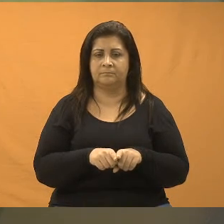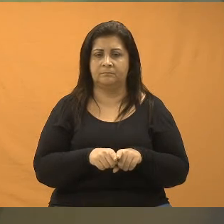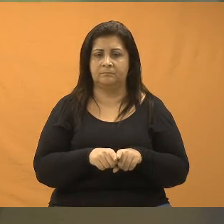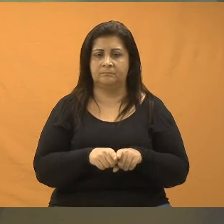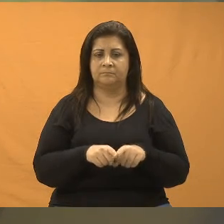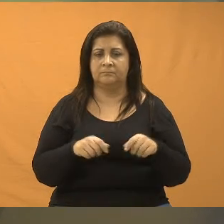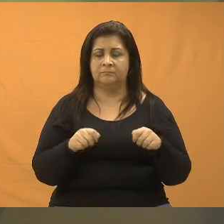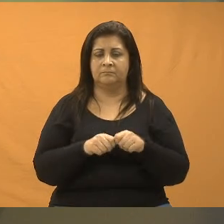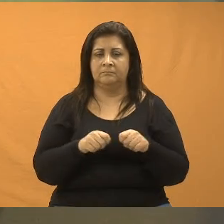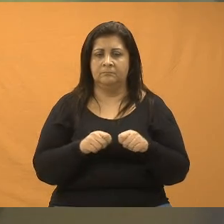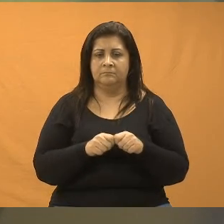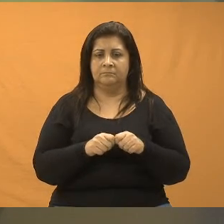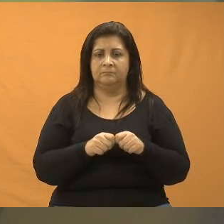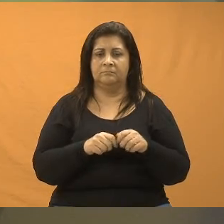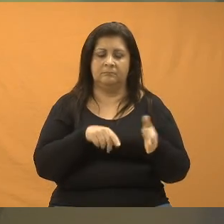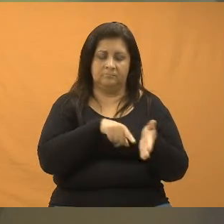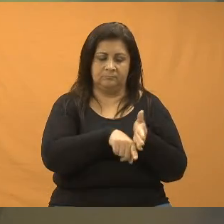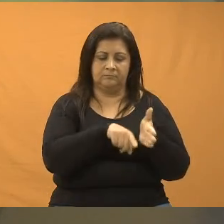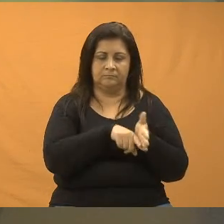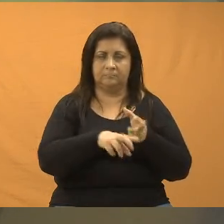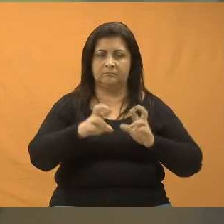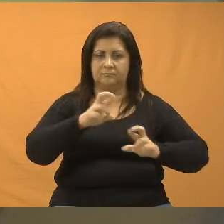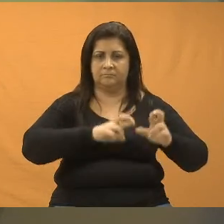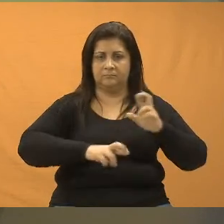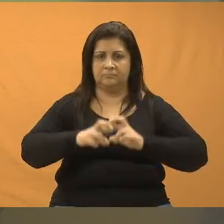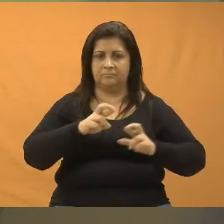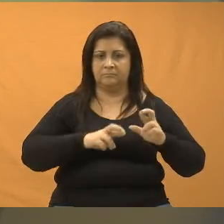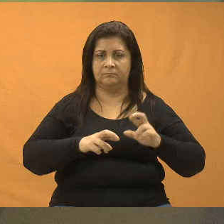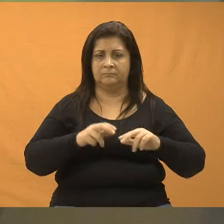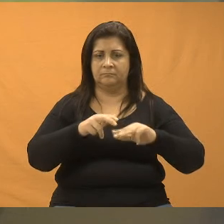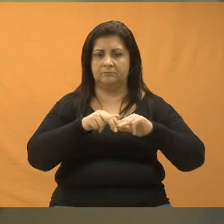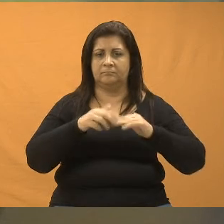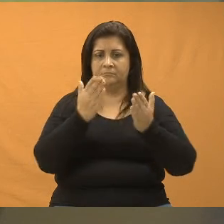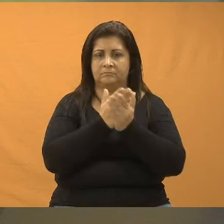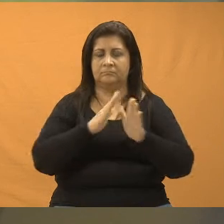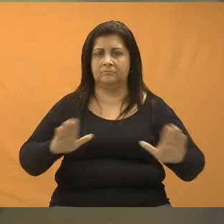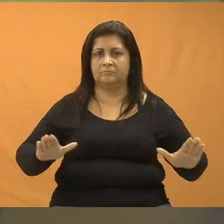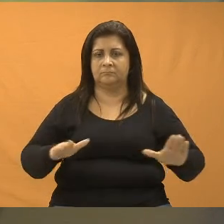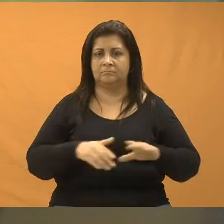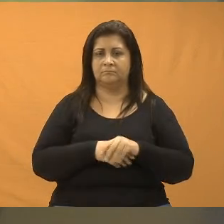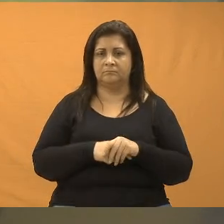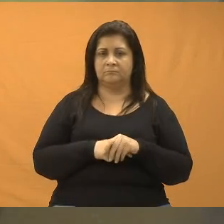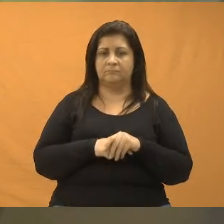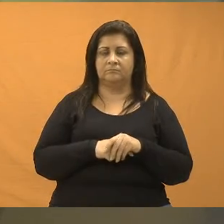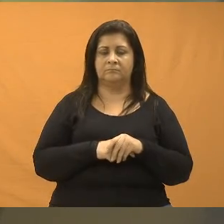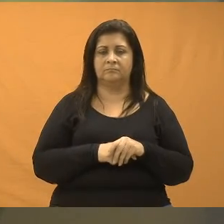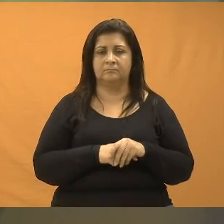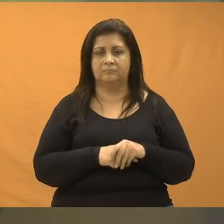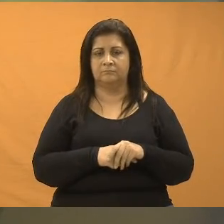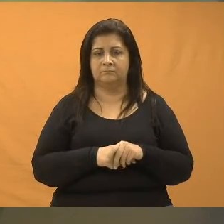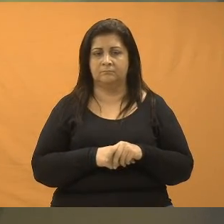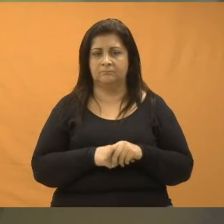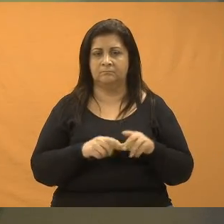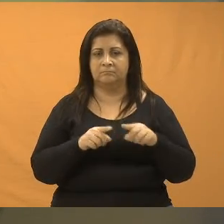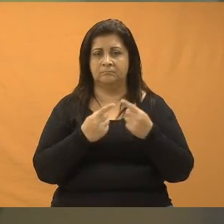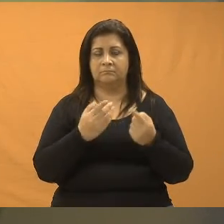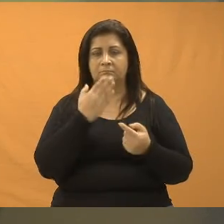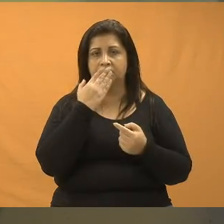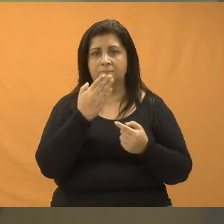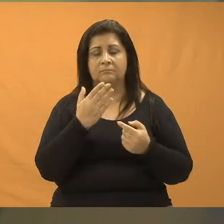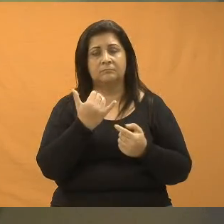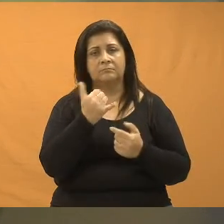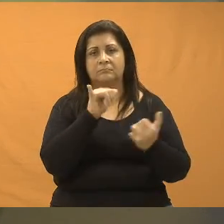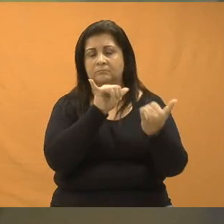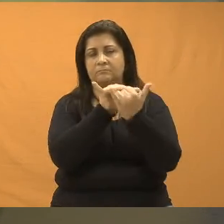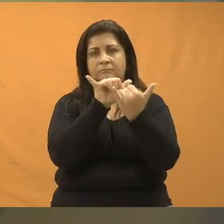foi feito já uma análise, uma auditoria, e por isso foi rompido esse contrato. Mas eu vou pedir para vocês, Jorge, desculpa, porque nós